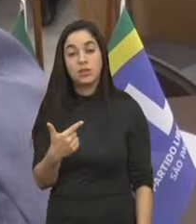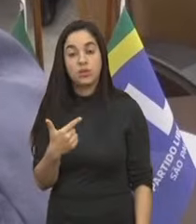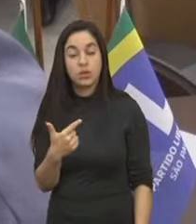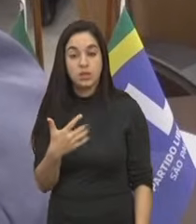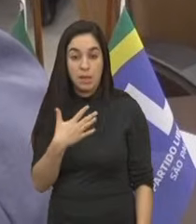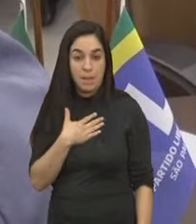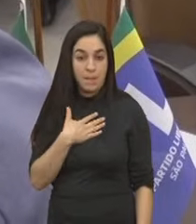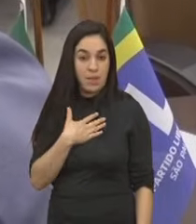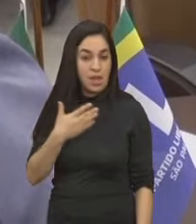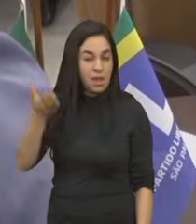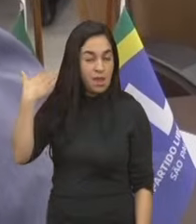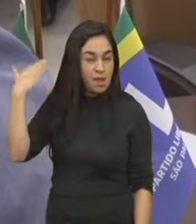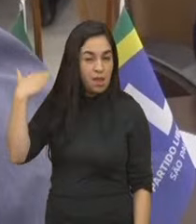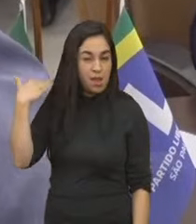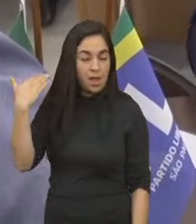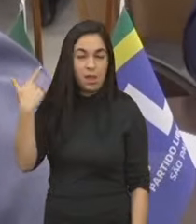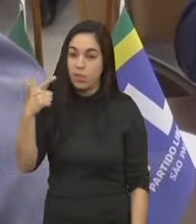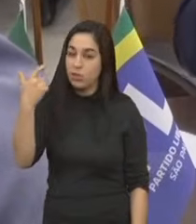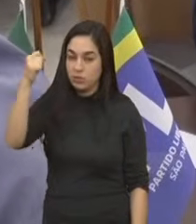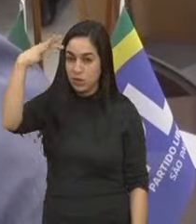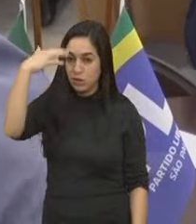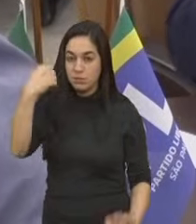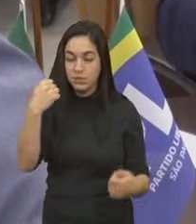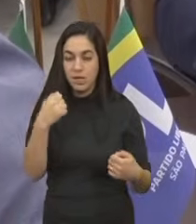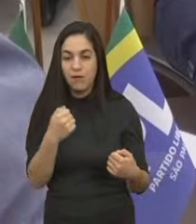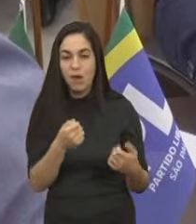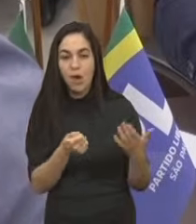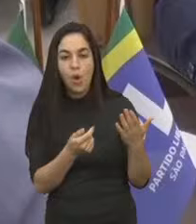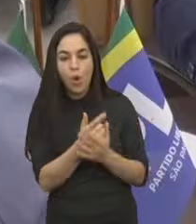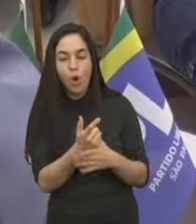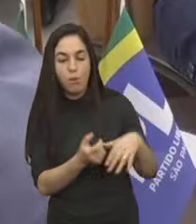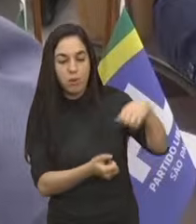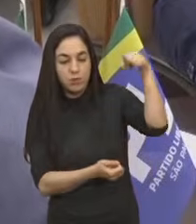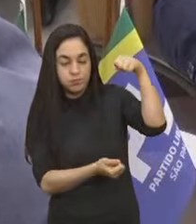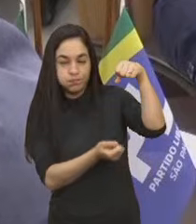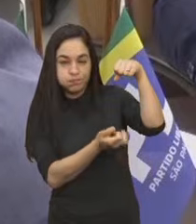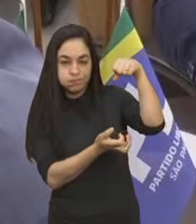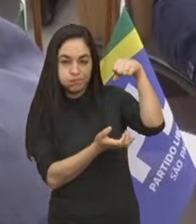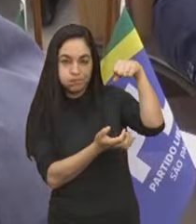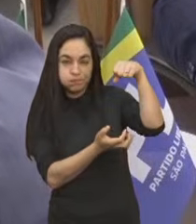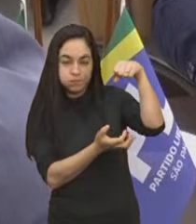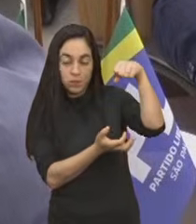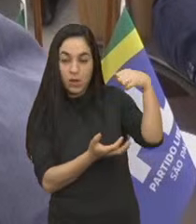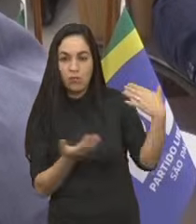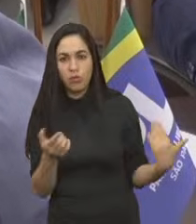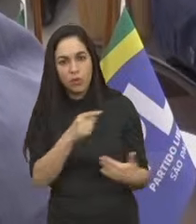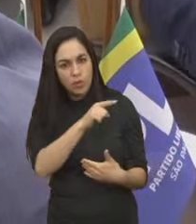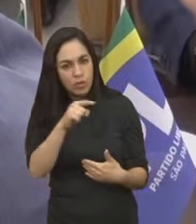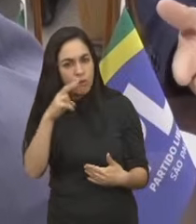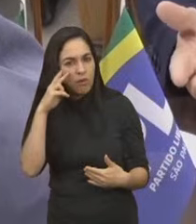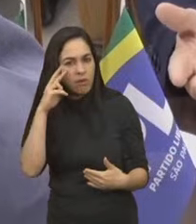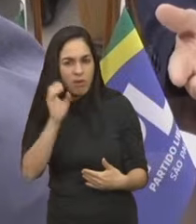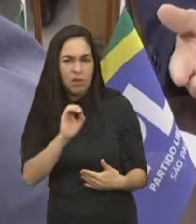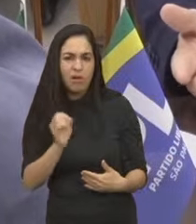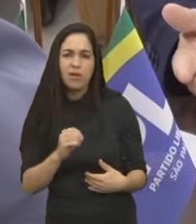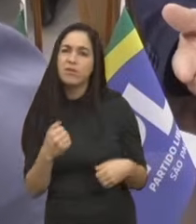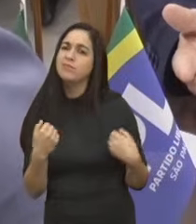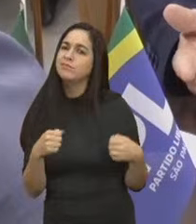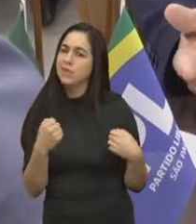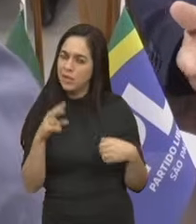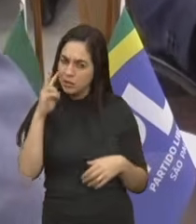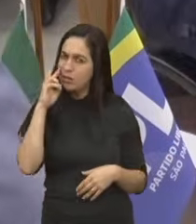luz tinha na época, tinha que comprar querosene. Será que na cidade de Jacareí a EDP não vê essa situação? Tem que ver essa